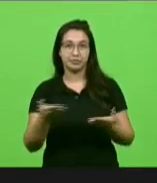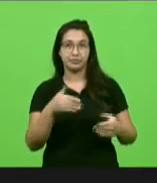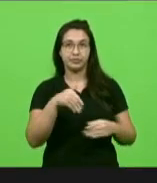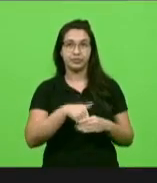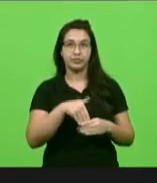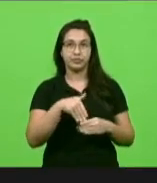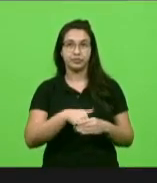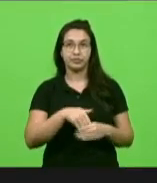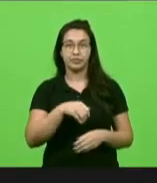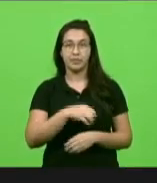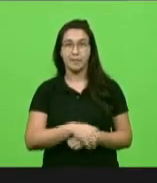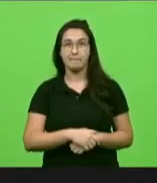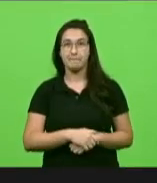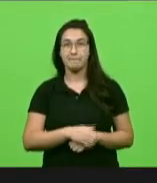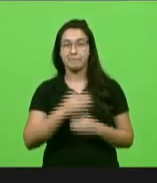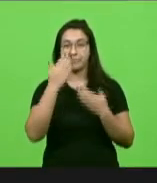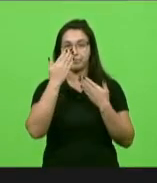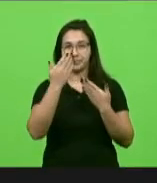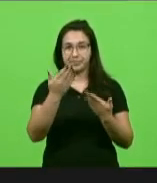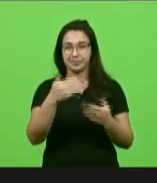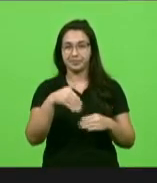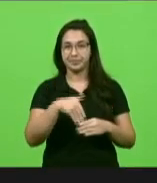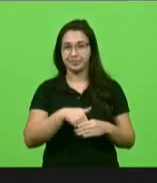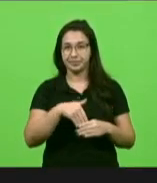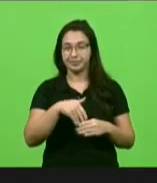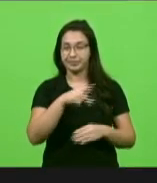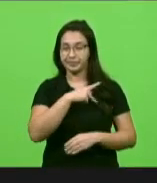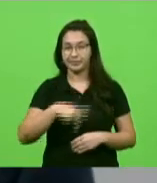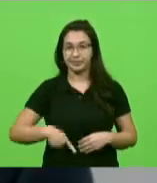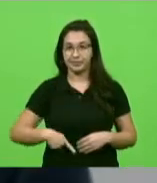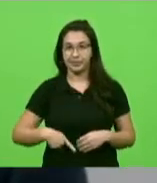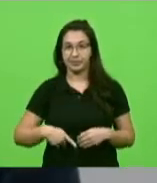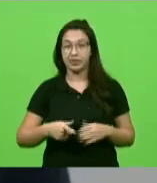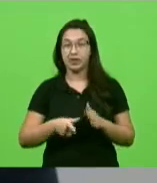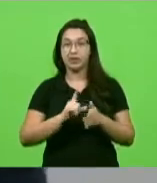Obrigado, senhor presidente. Antes de ingressar, propriamente dito,